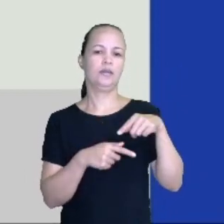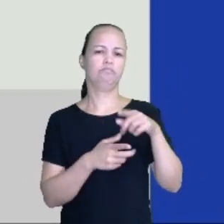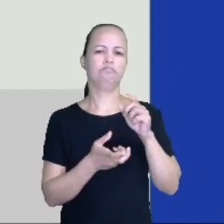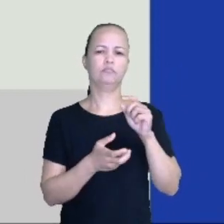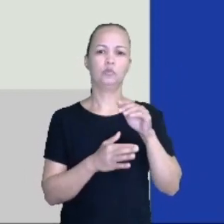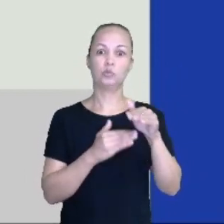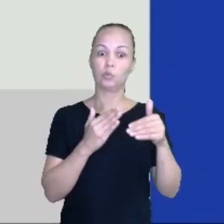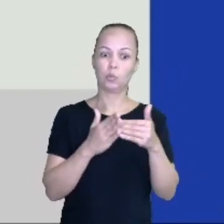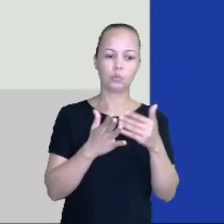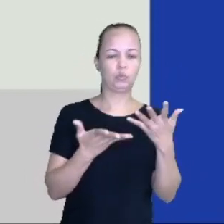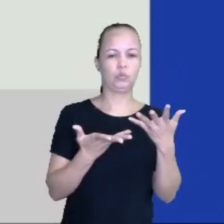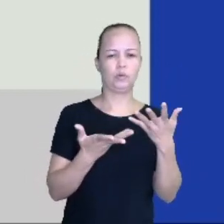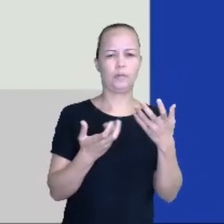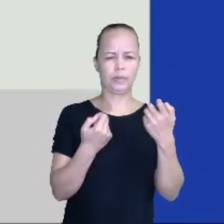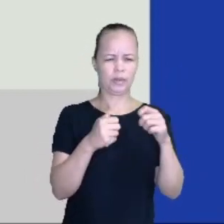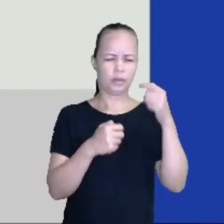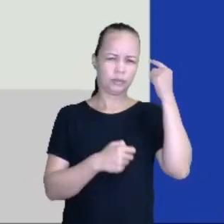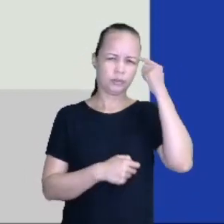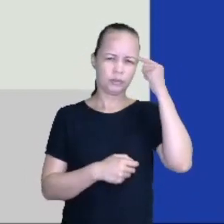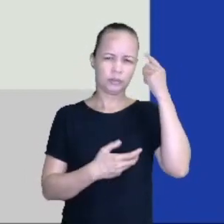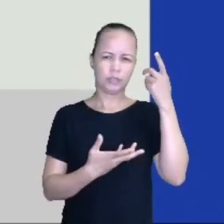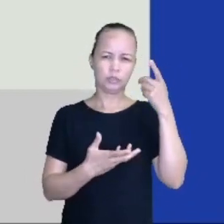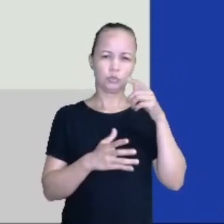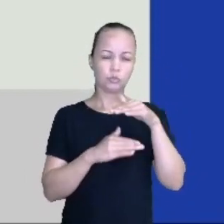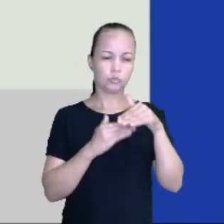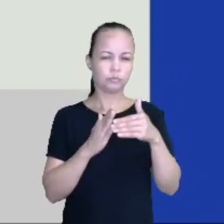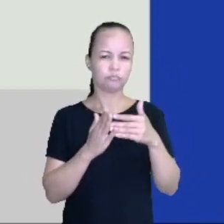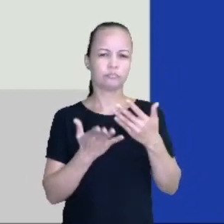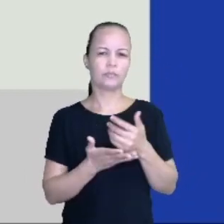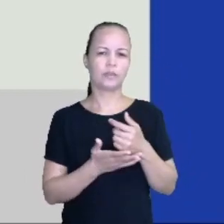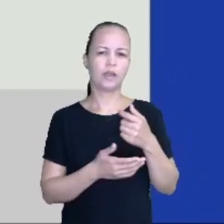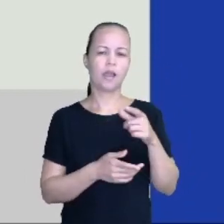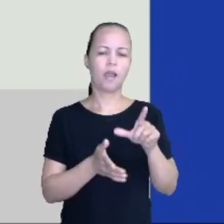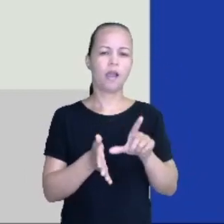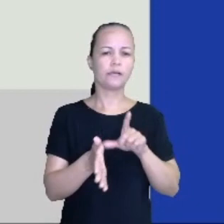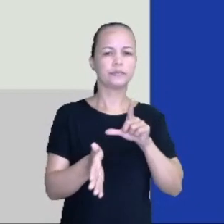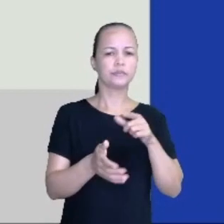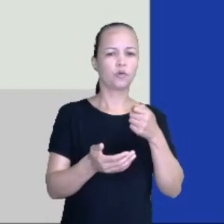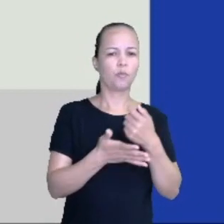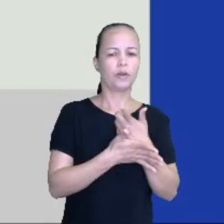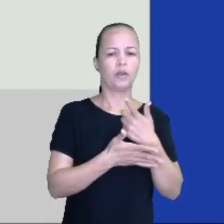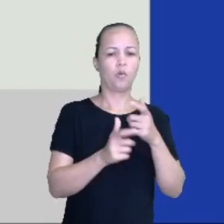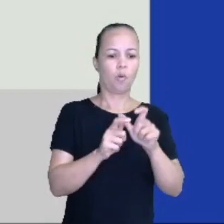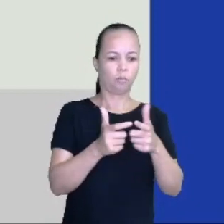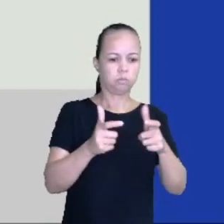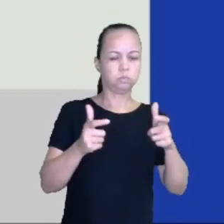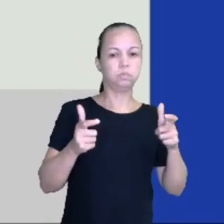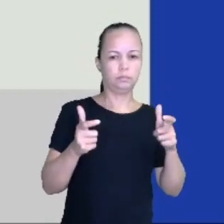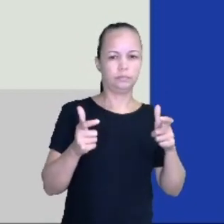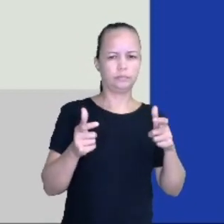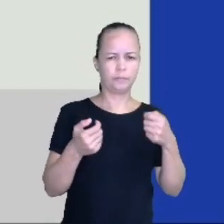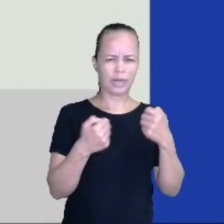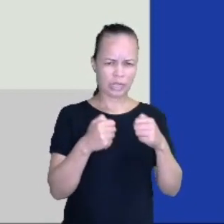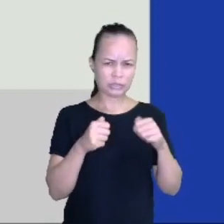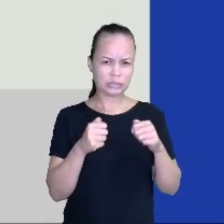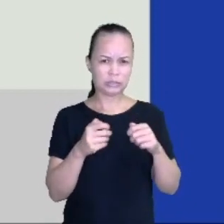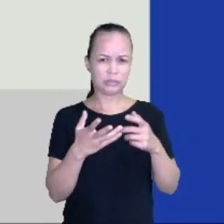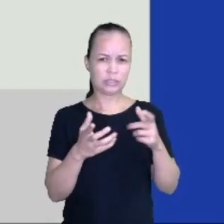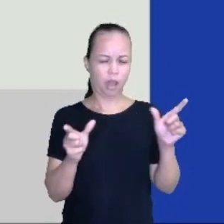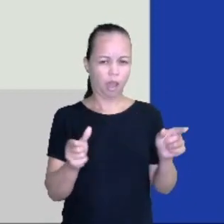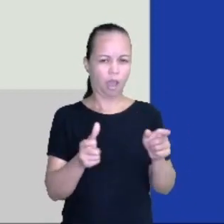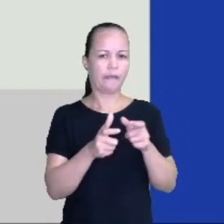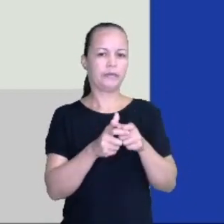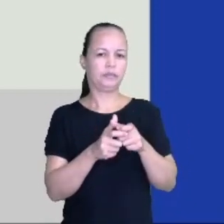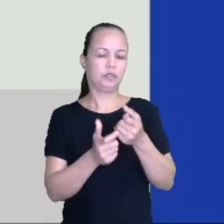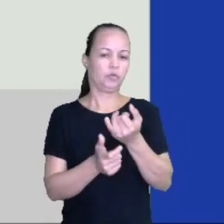de tudo aquilo. Pensa bem direitinho antes de comprar, para você não acabar comprando tanta coisa. É preciso